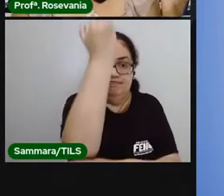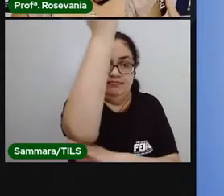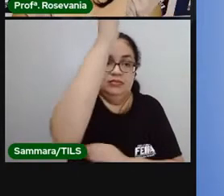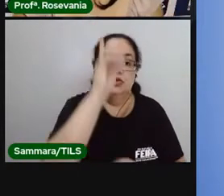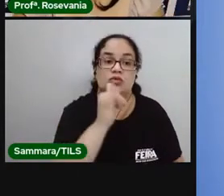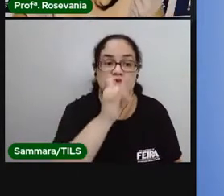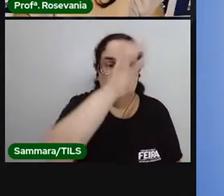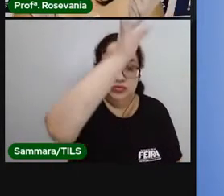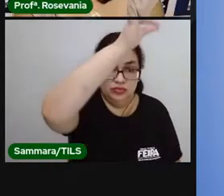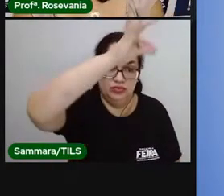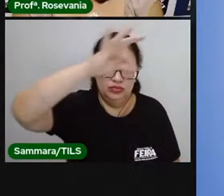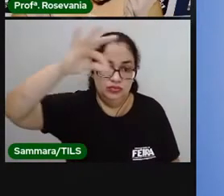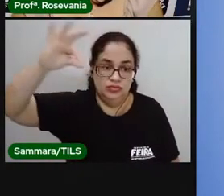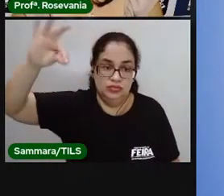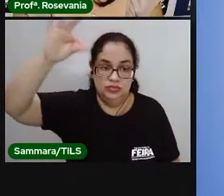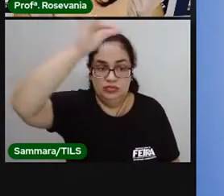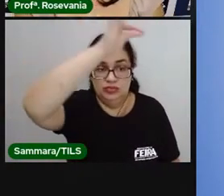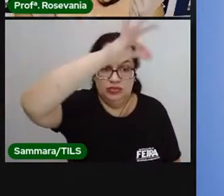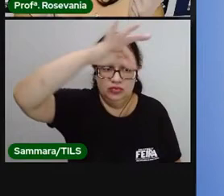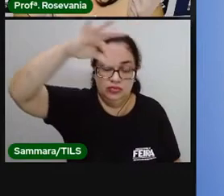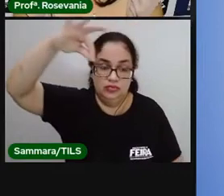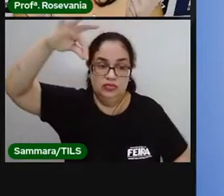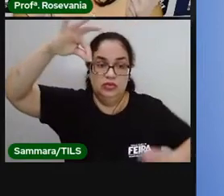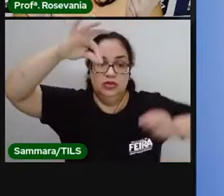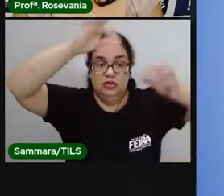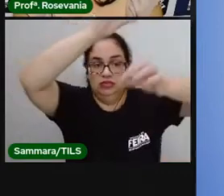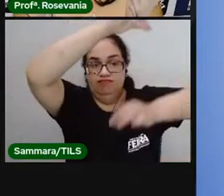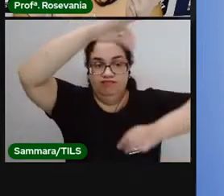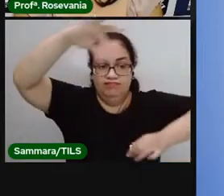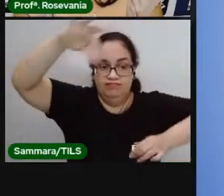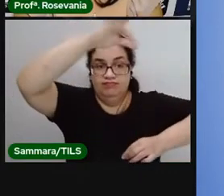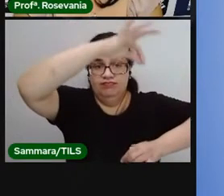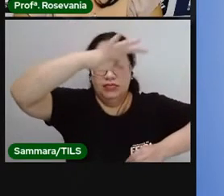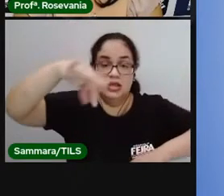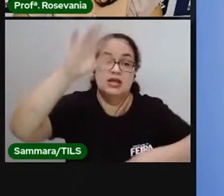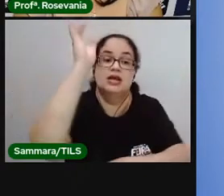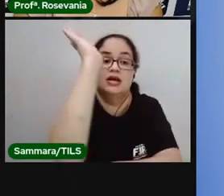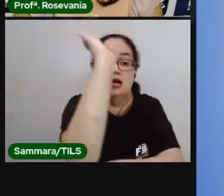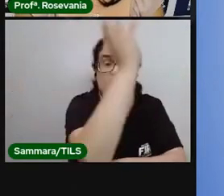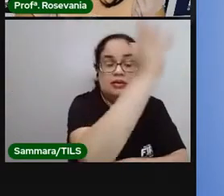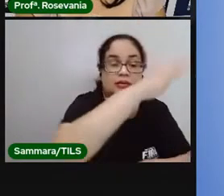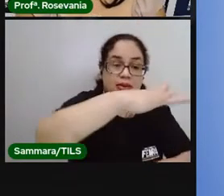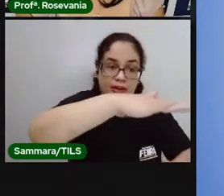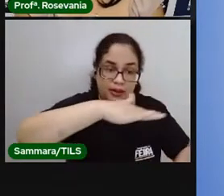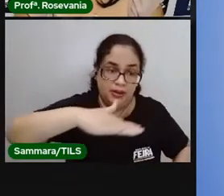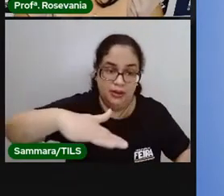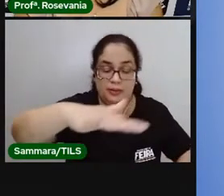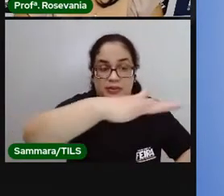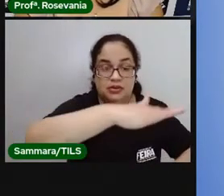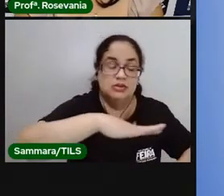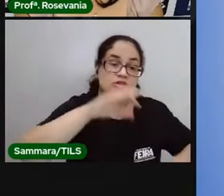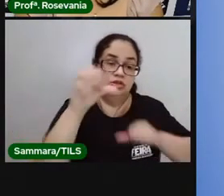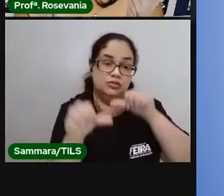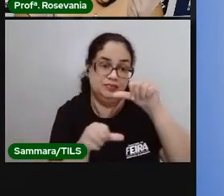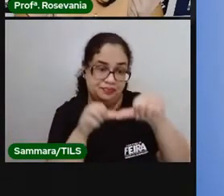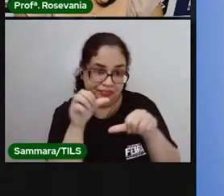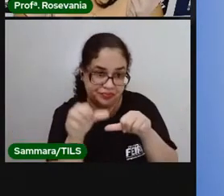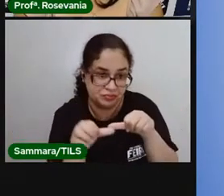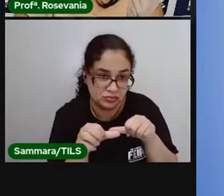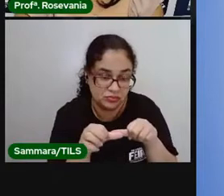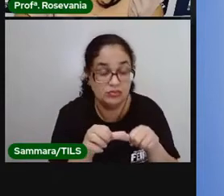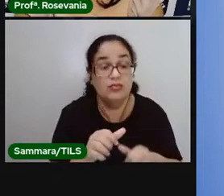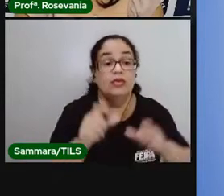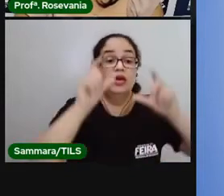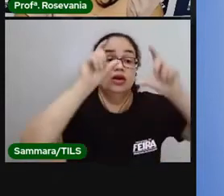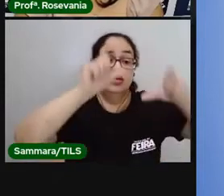tudo, ele vai aumentando. E olha como a paisagem ela vai se transformando, né, esse espaço geográfico aí, que é o espaço